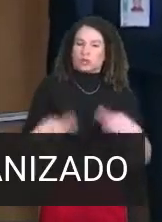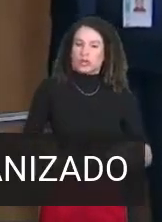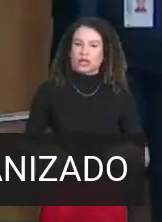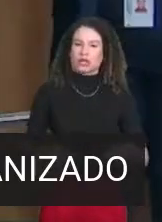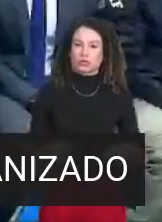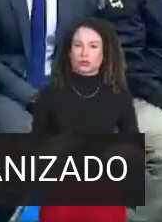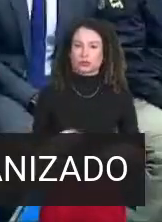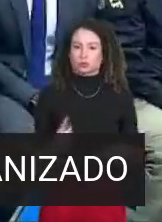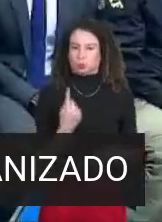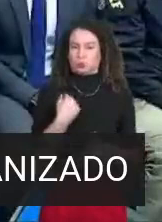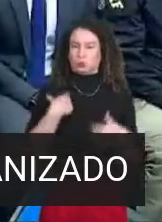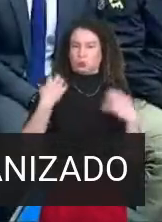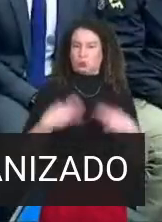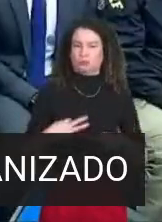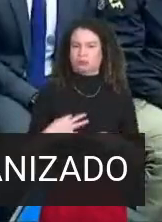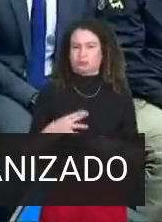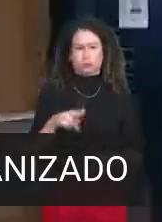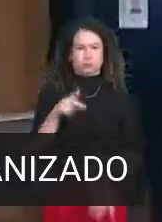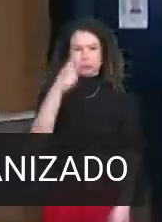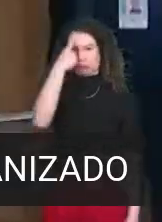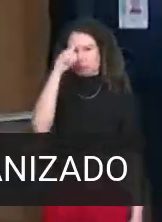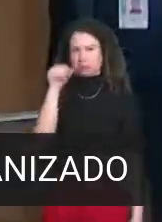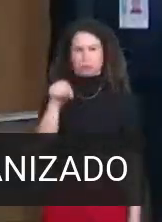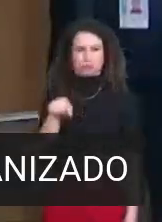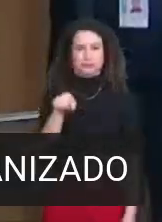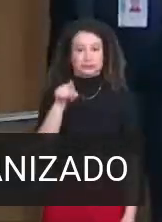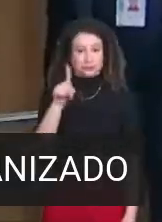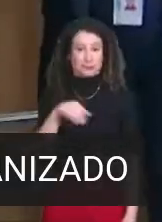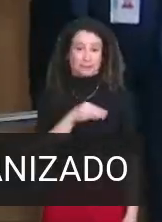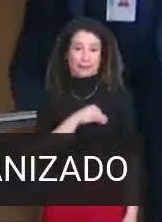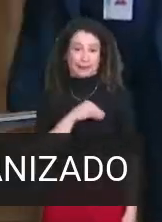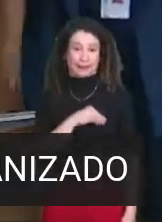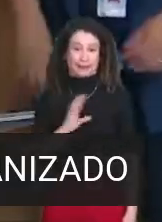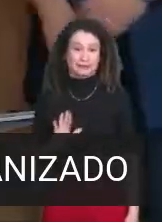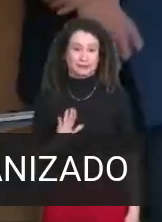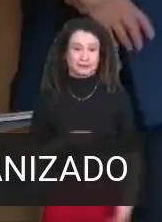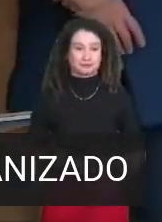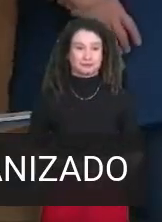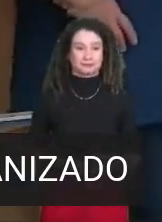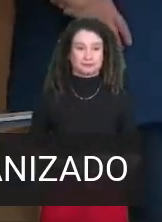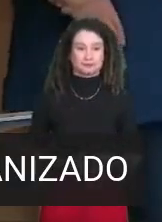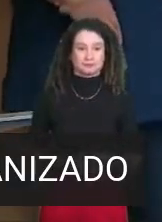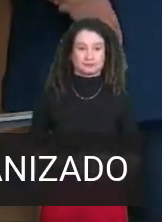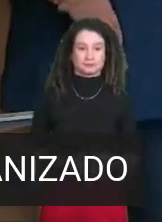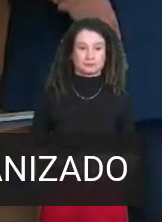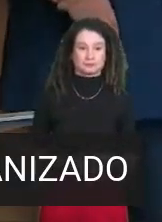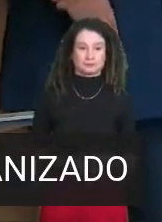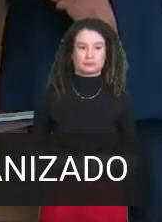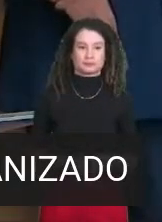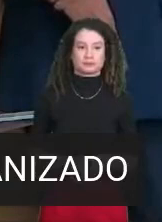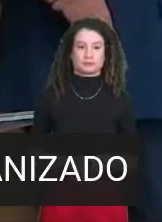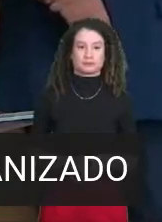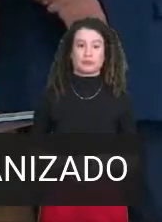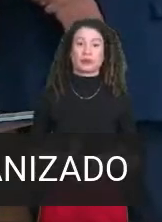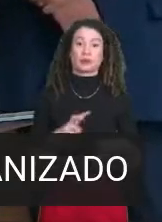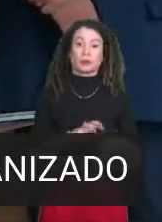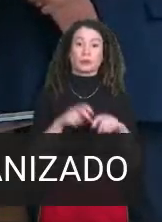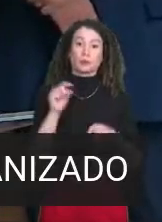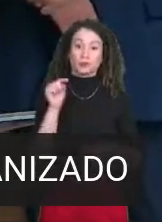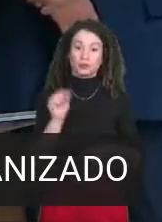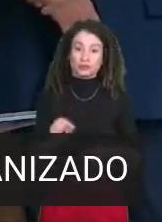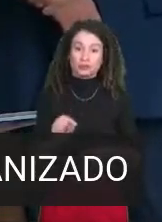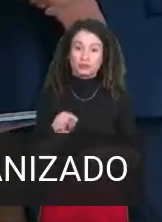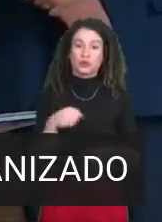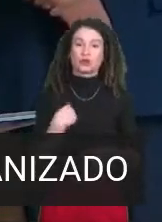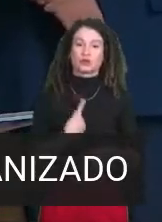Nunca pensamos nisso, nunca. Porque isso é pecado, inclusive, no meu sistema de fé. Por isso que